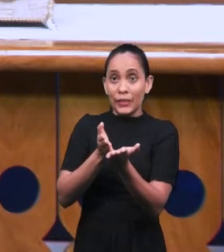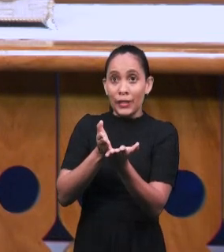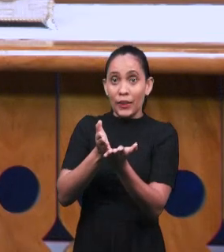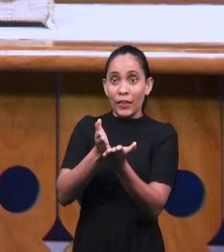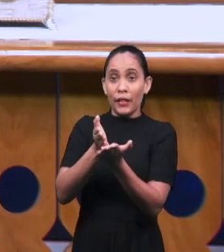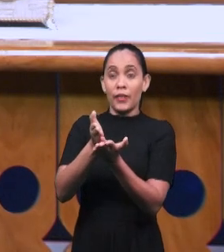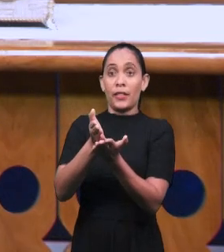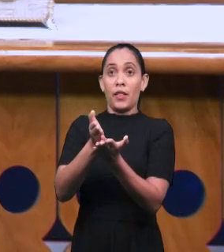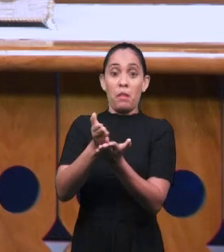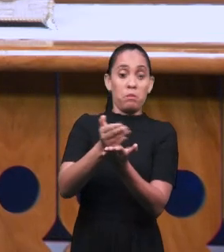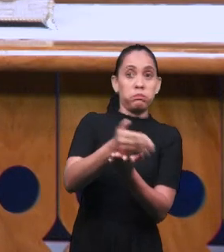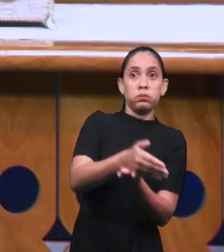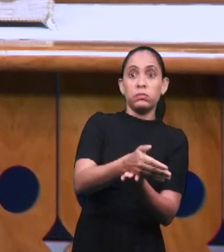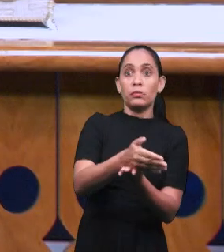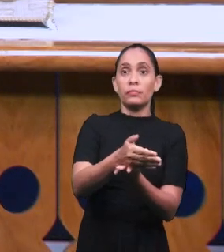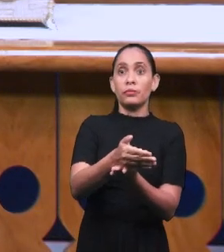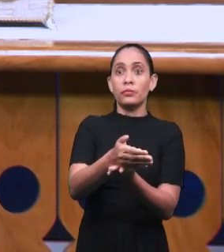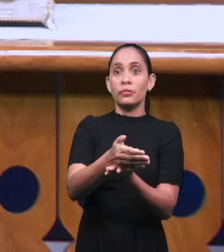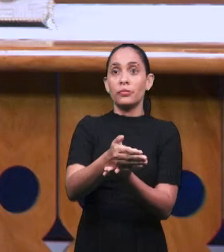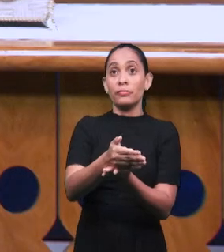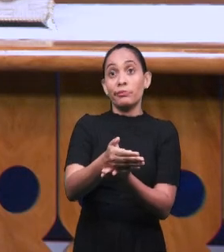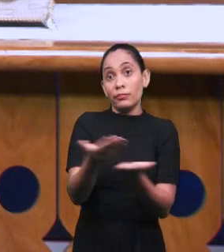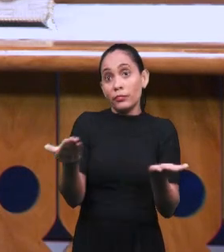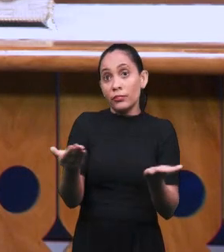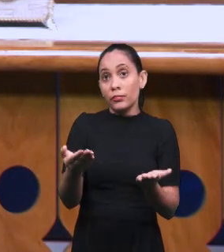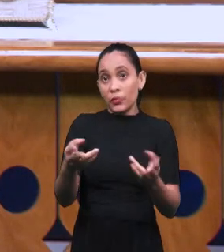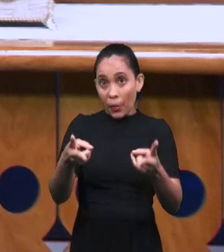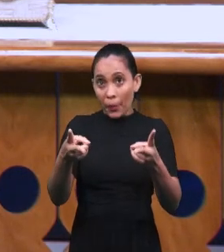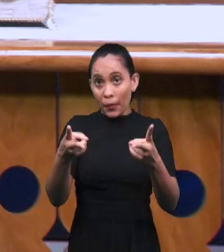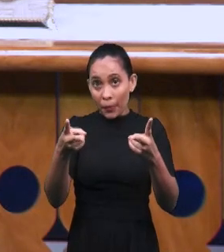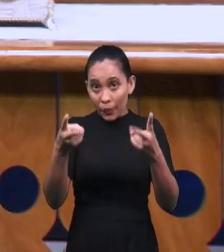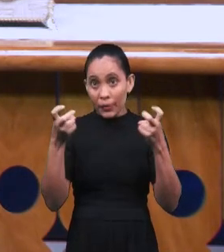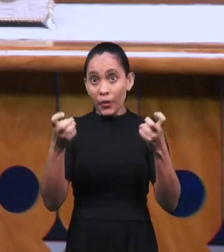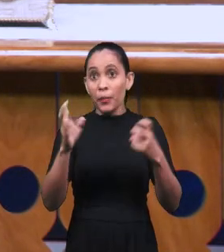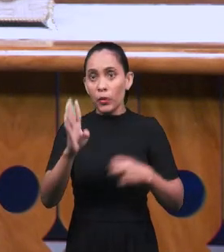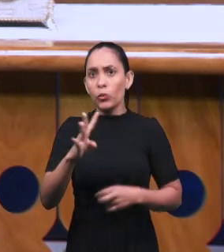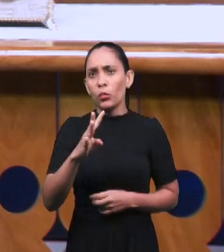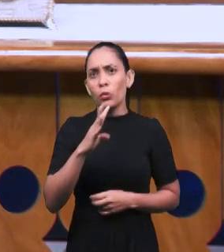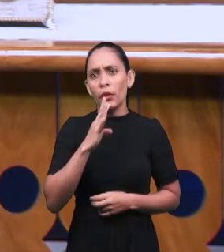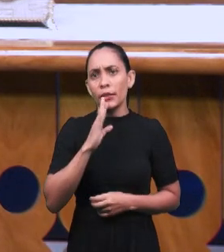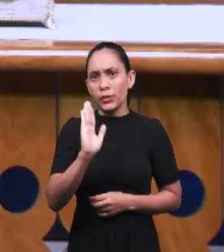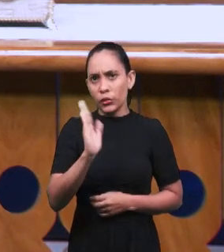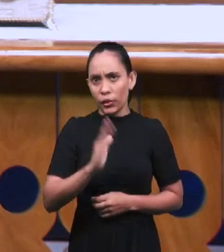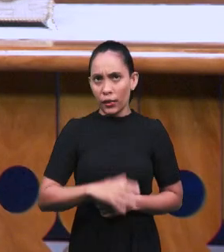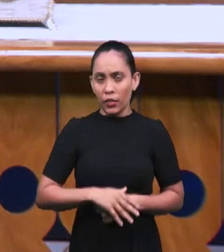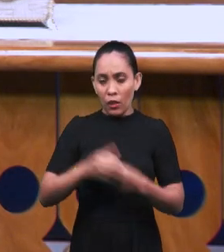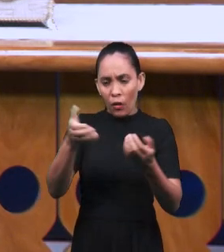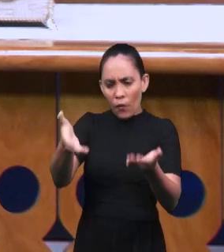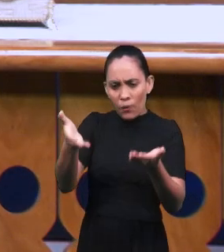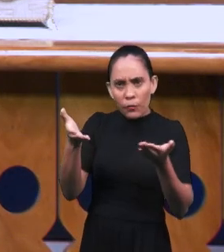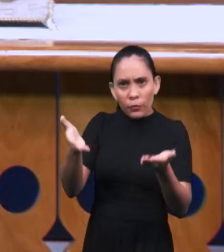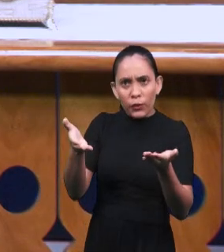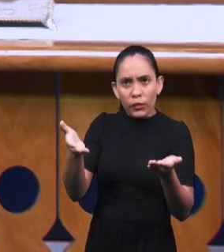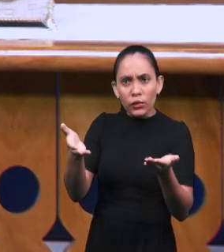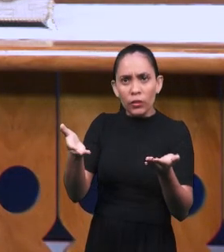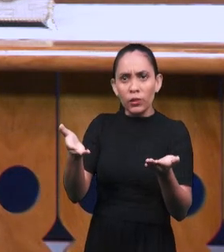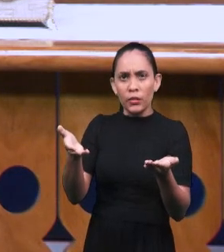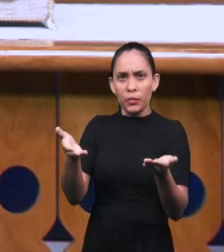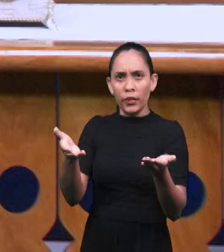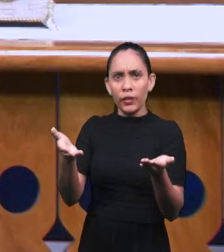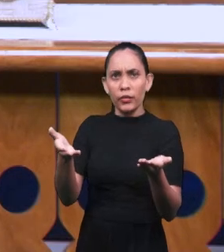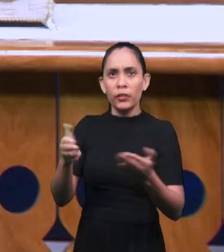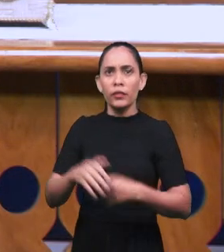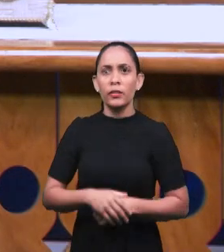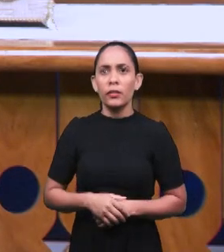mal que veio para o mundo, que todo mundo conhece, já conhecido, Covid. Então, quantos morreram? Quem que esperava